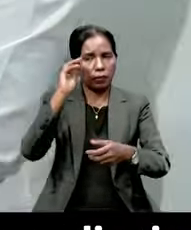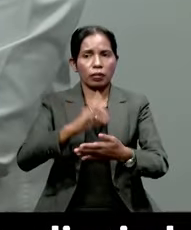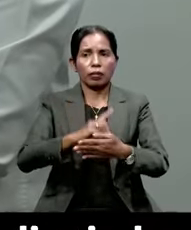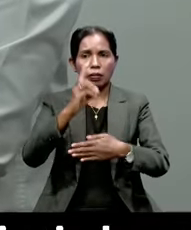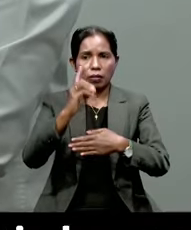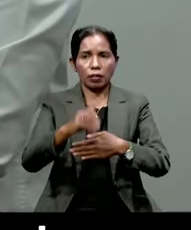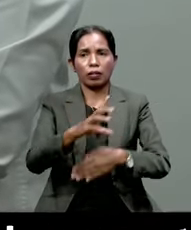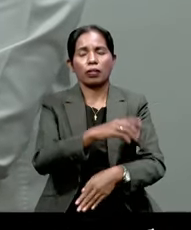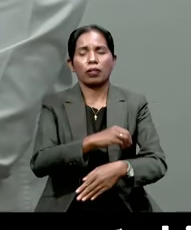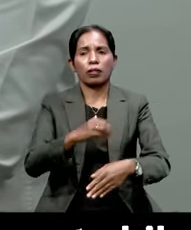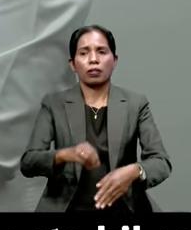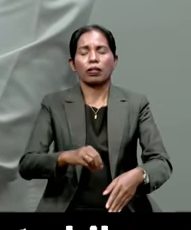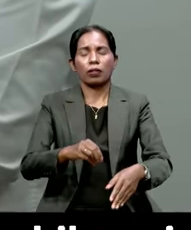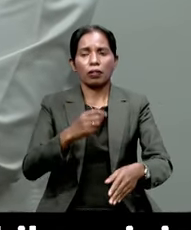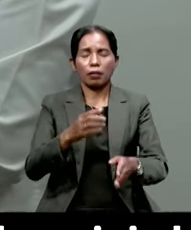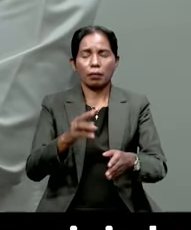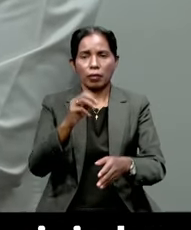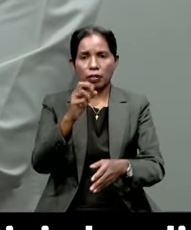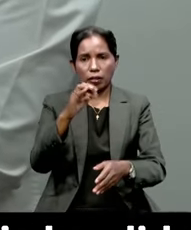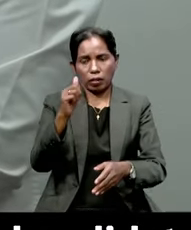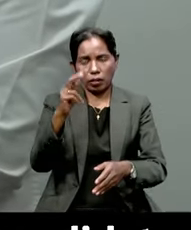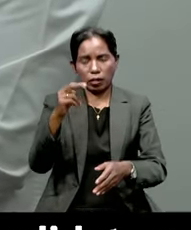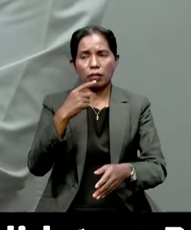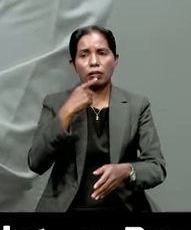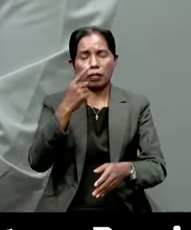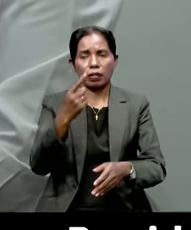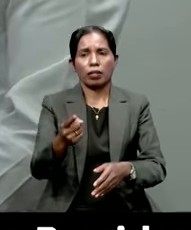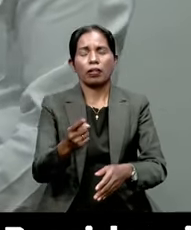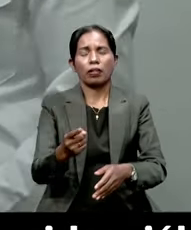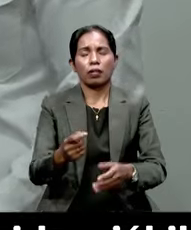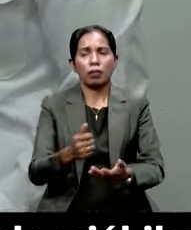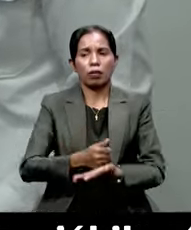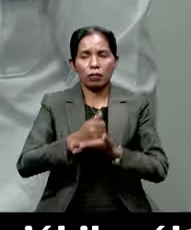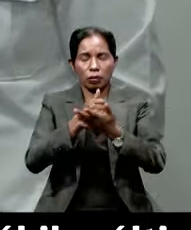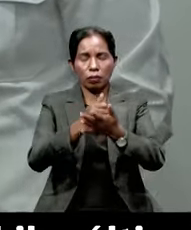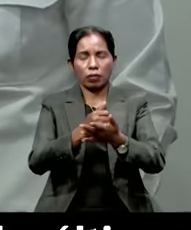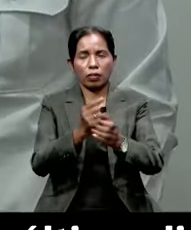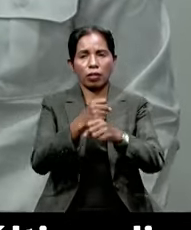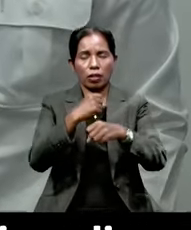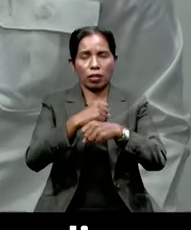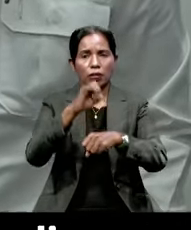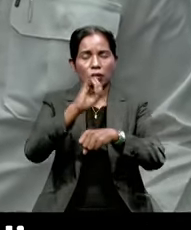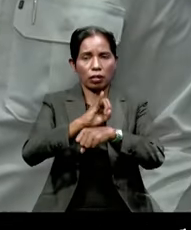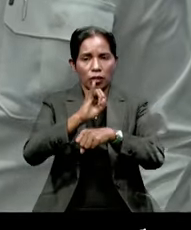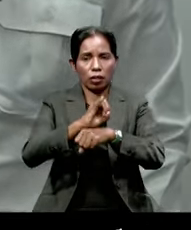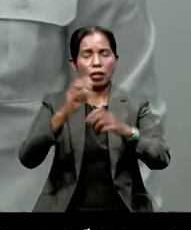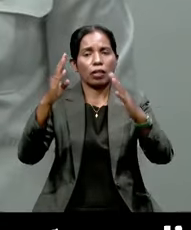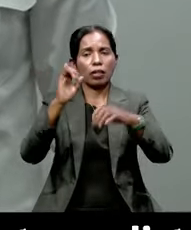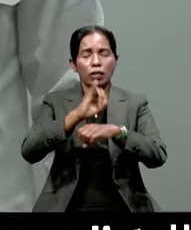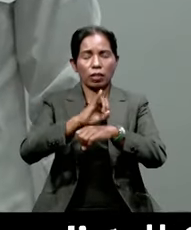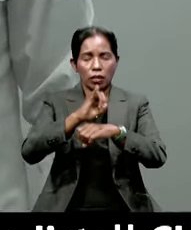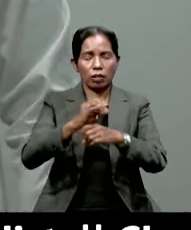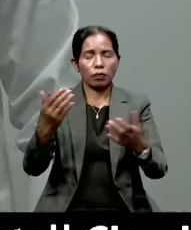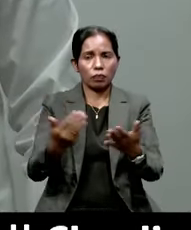no habitação comunitária, Mariano Sabino, espera cata, o apoio ne construção na igreja foi ne bele ia por esse